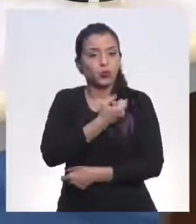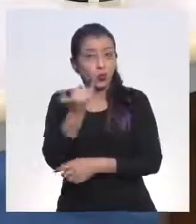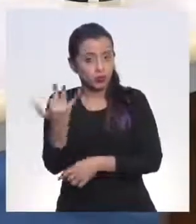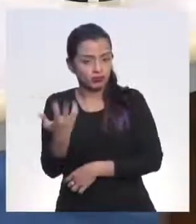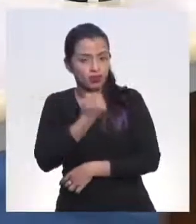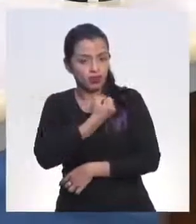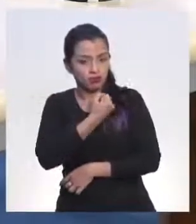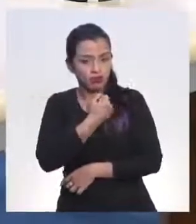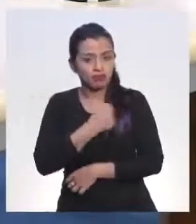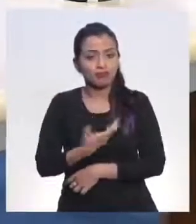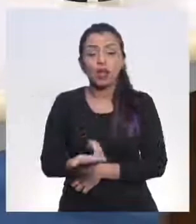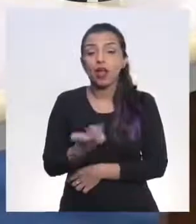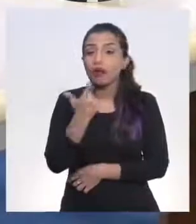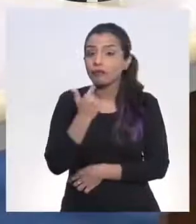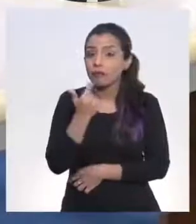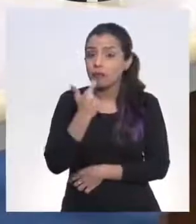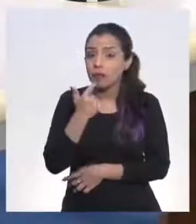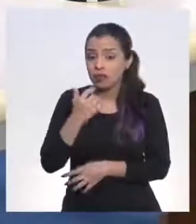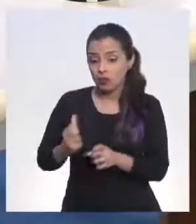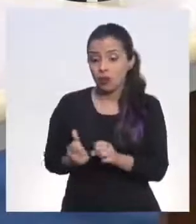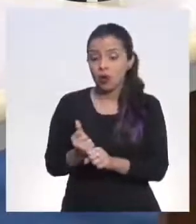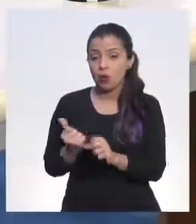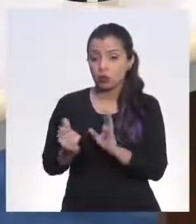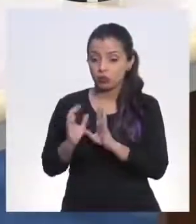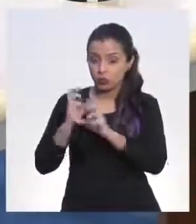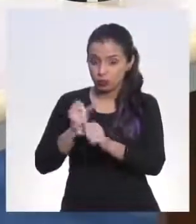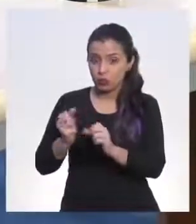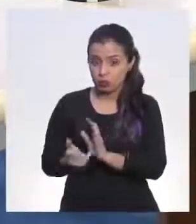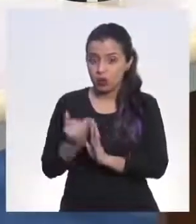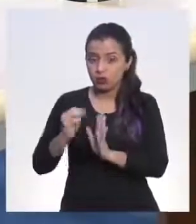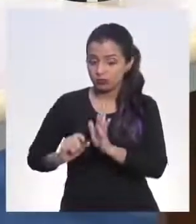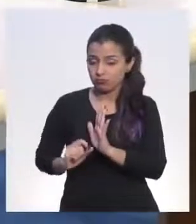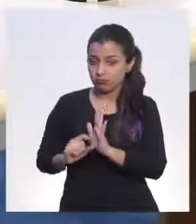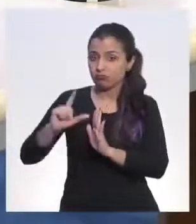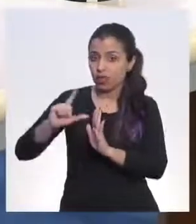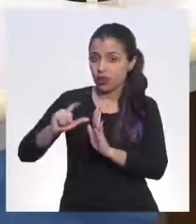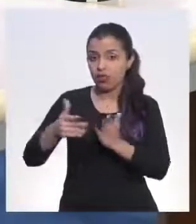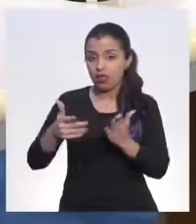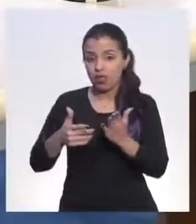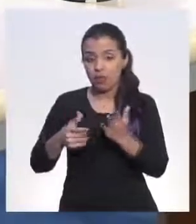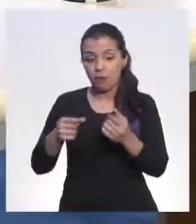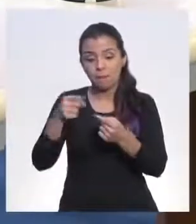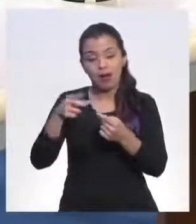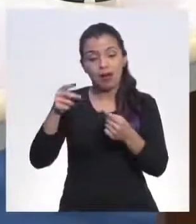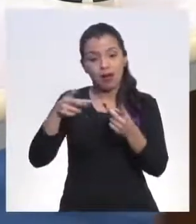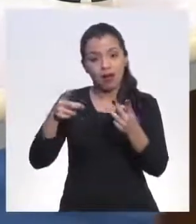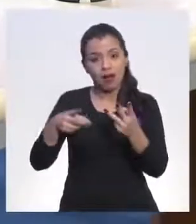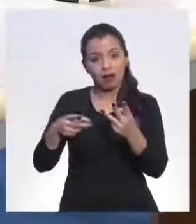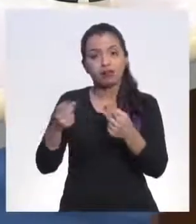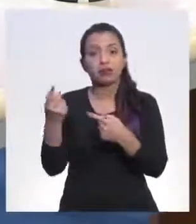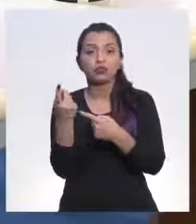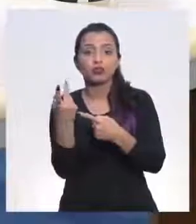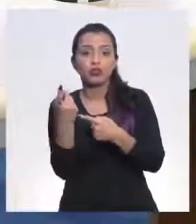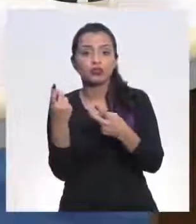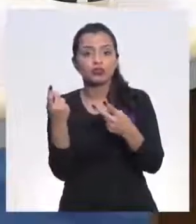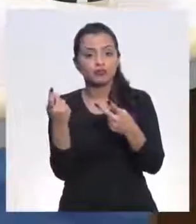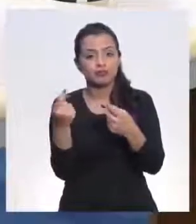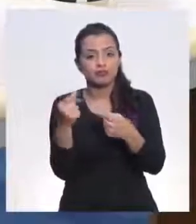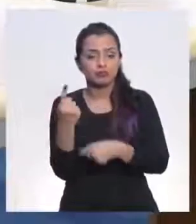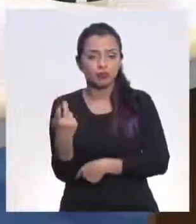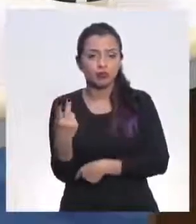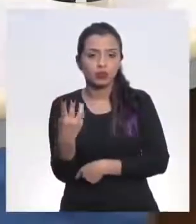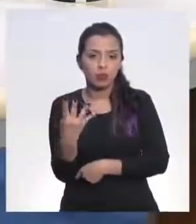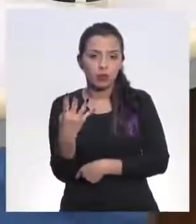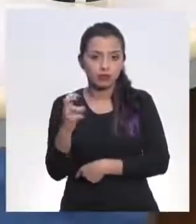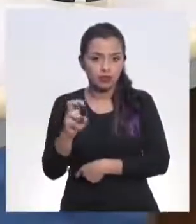vermelho tem que ter um pouquinho, uma quantidade maior, ó, 12. Ó. 1, 2, 3, 4, 5,